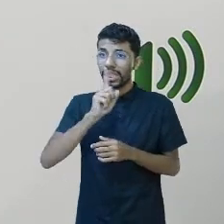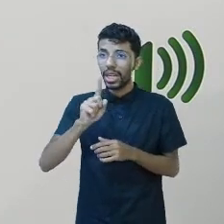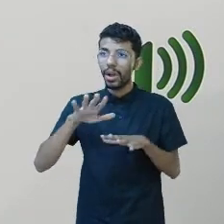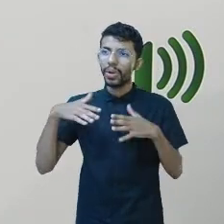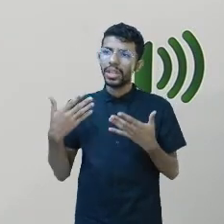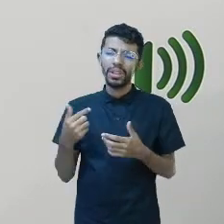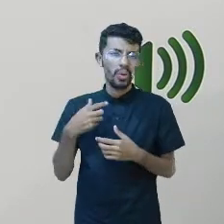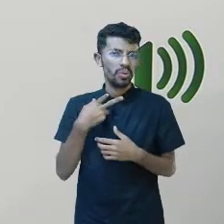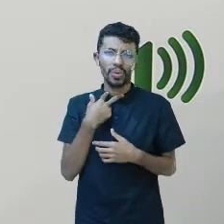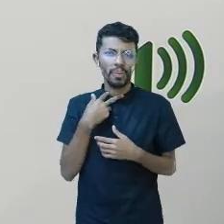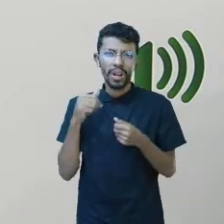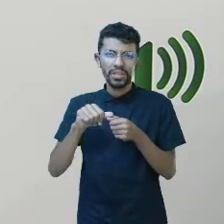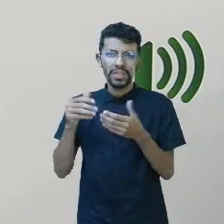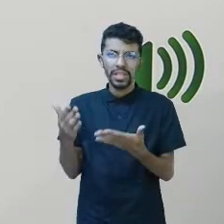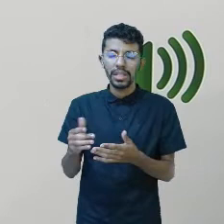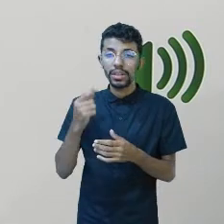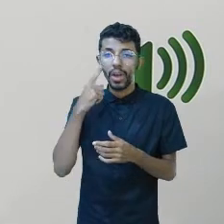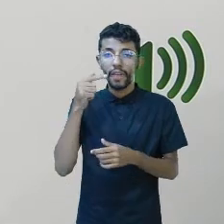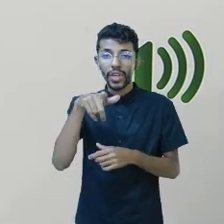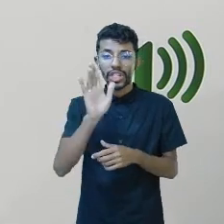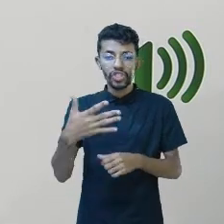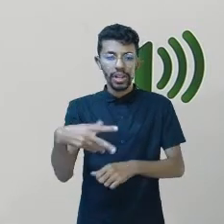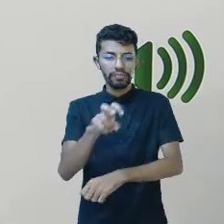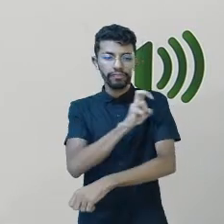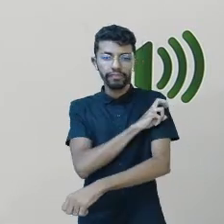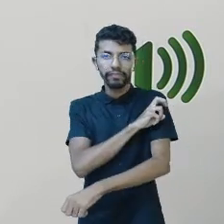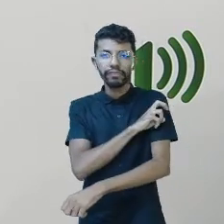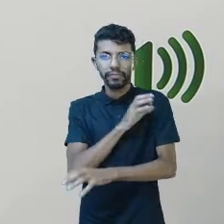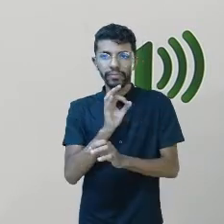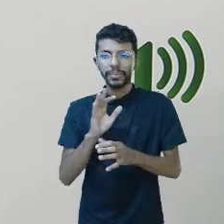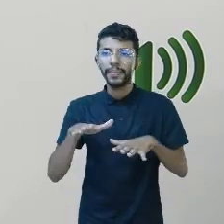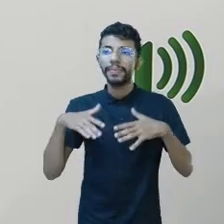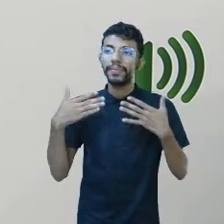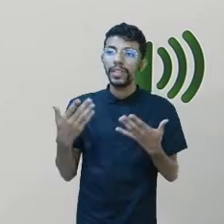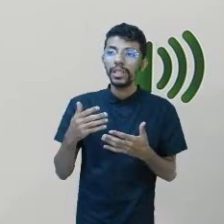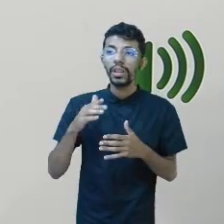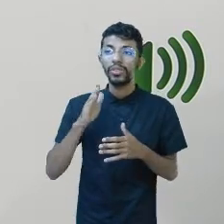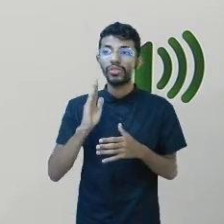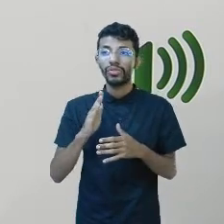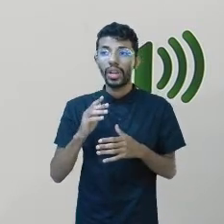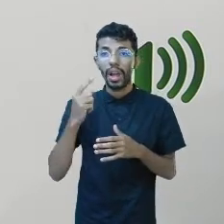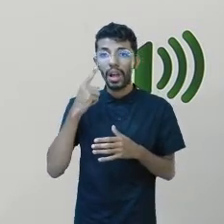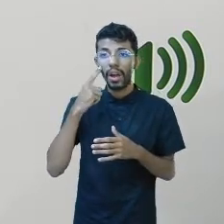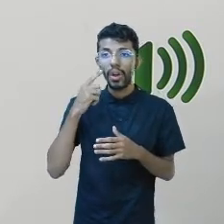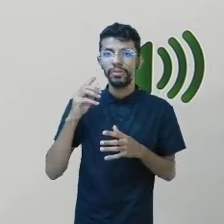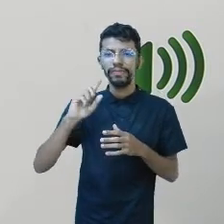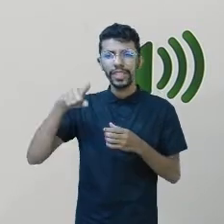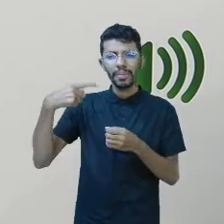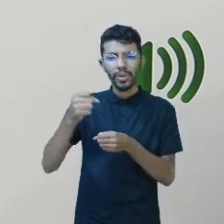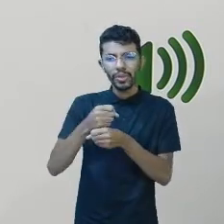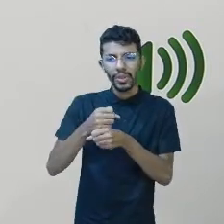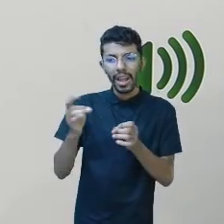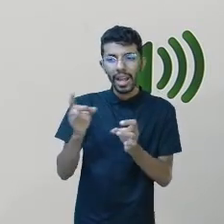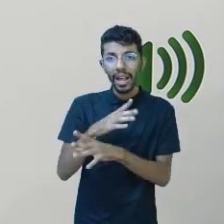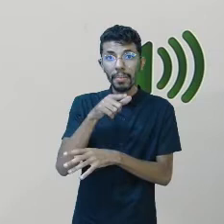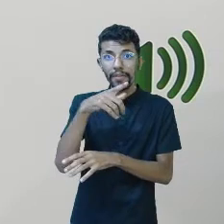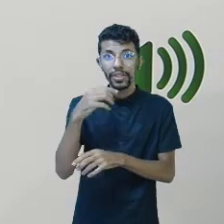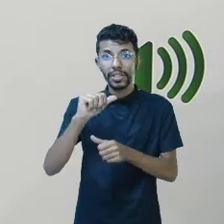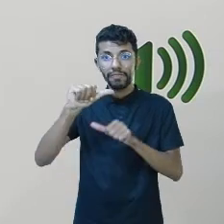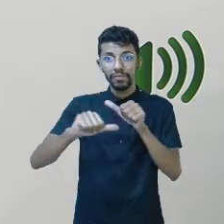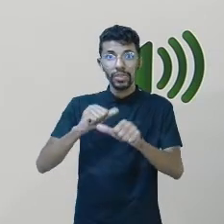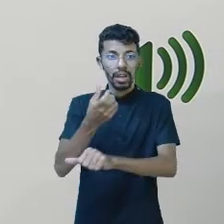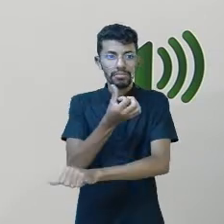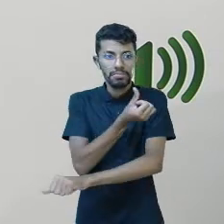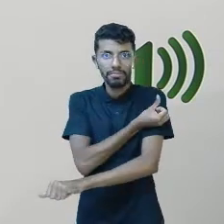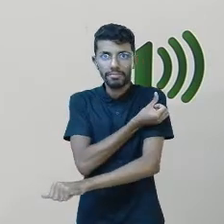5º ano, já estamos no 2º semestre. Daqui a pouco, quando você menos esperar, o ano acaba, você vai para o 6º ano. É uma